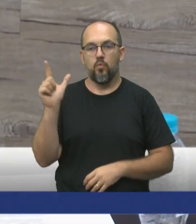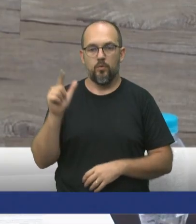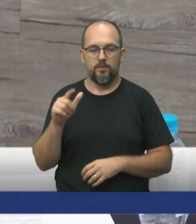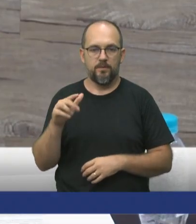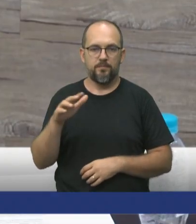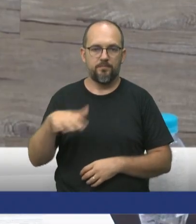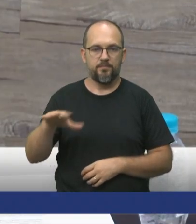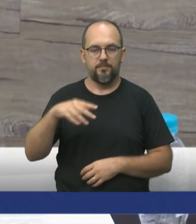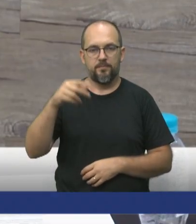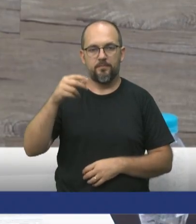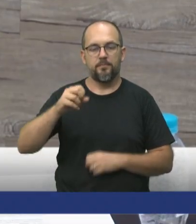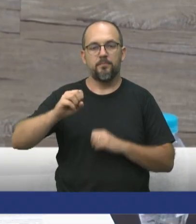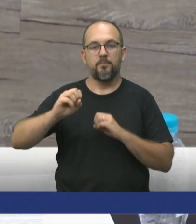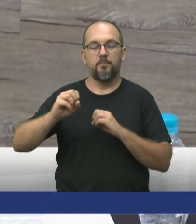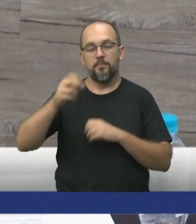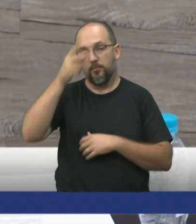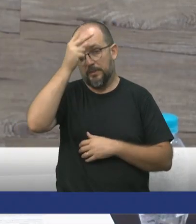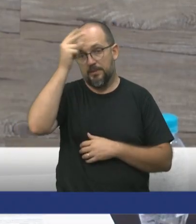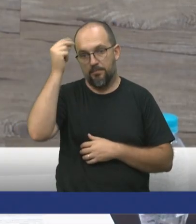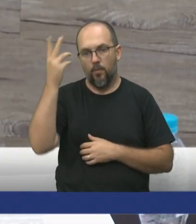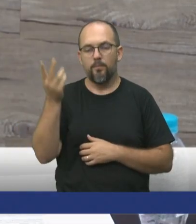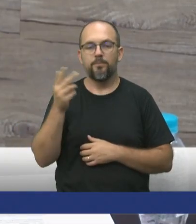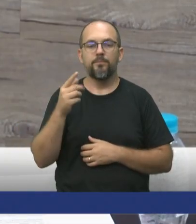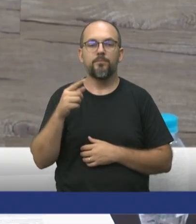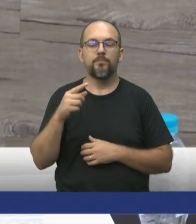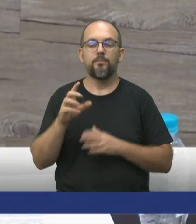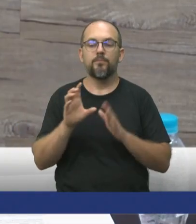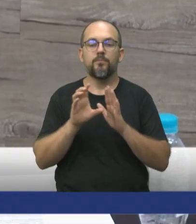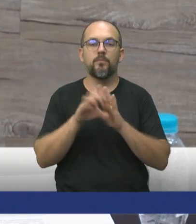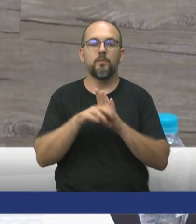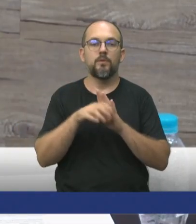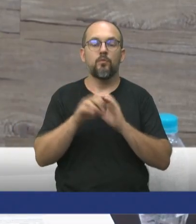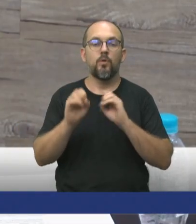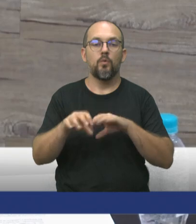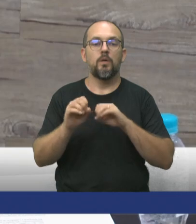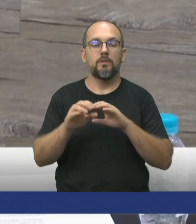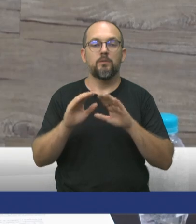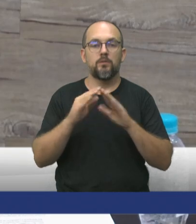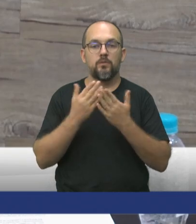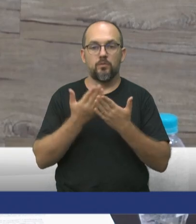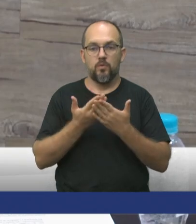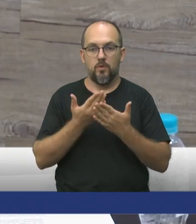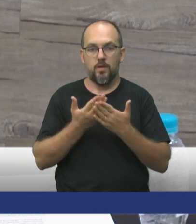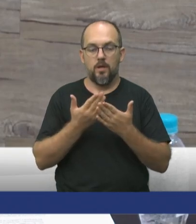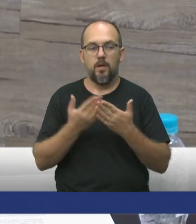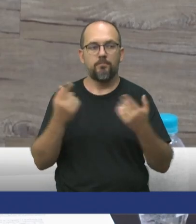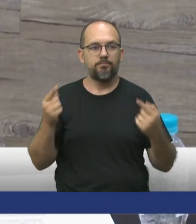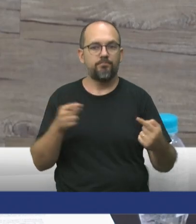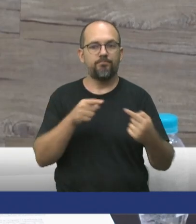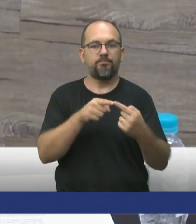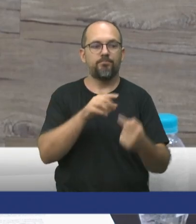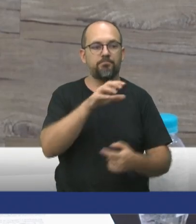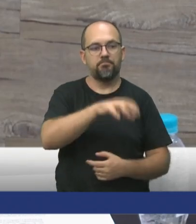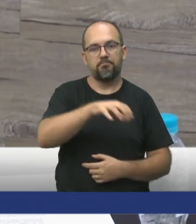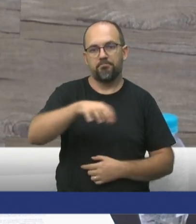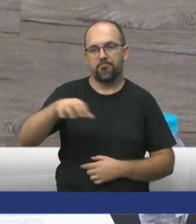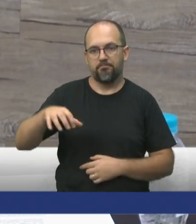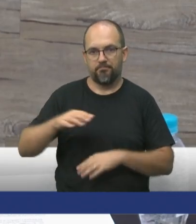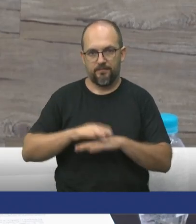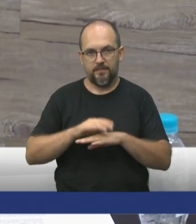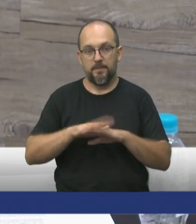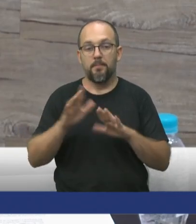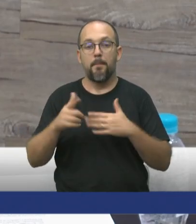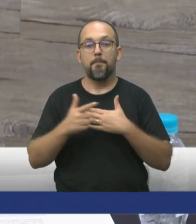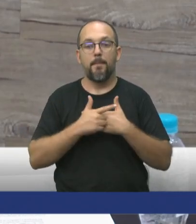municipal, e eu acho que a concepção que a gente dá para a educação escolar, ela vai ao encontro também daquilo que as entidades fazem, só que com